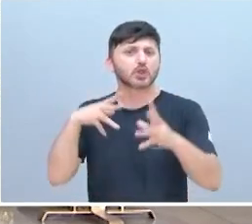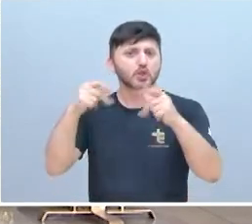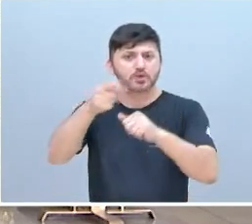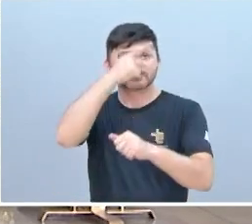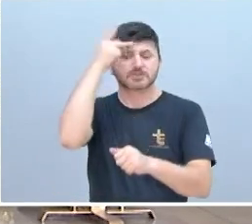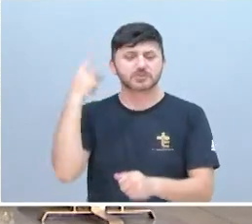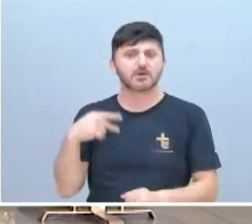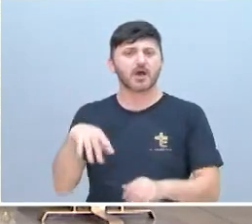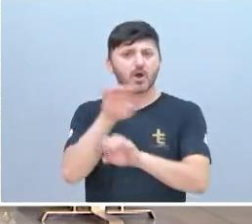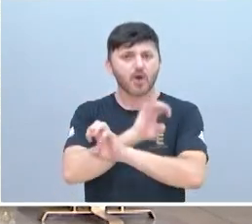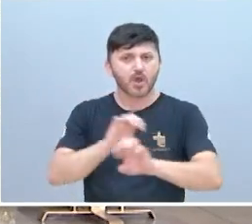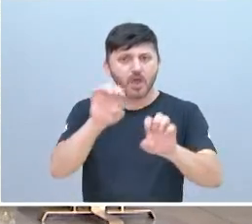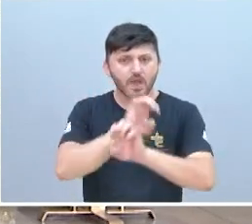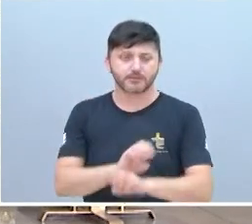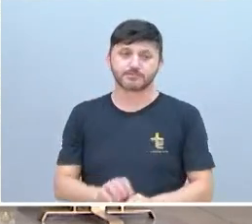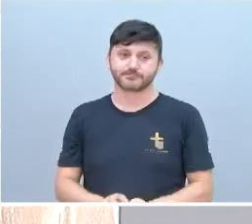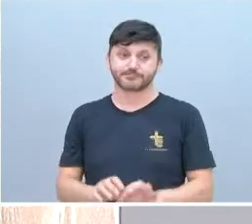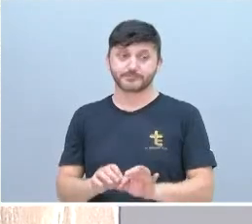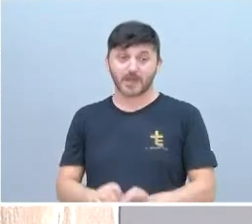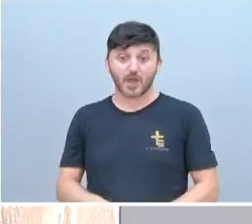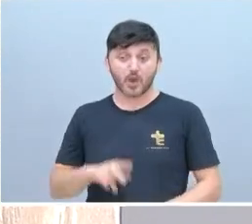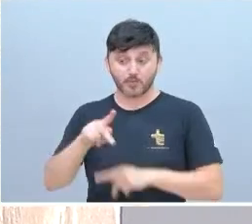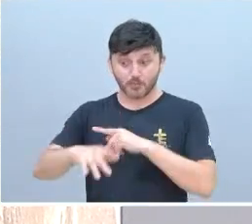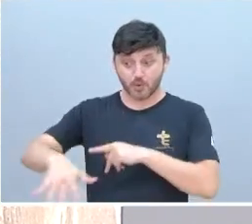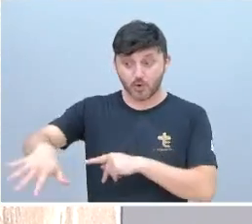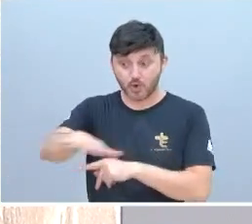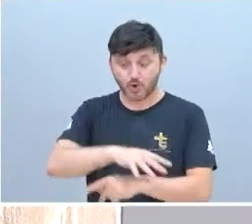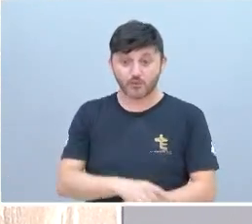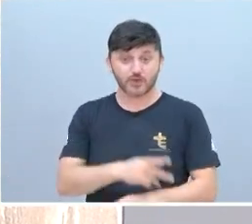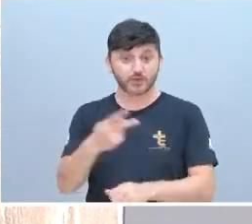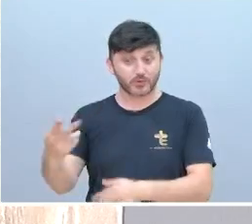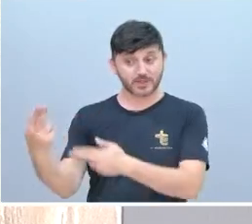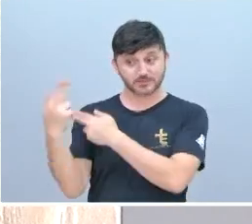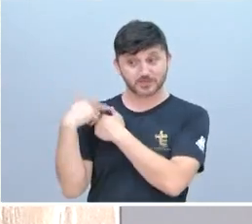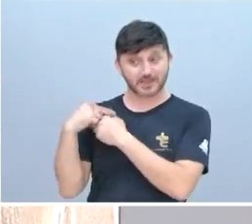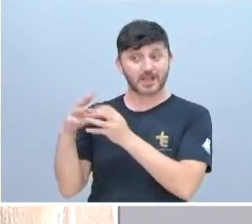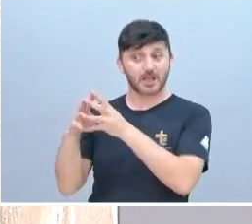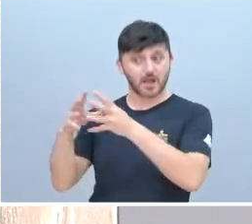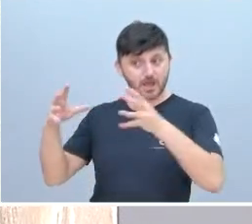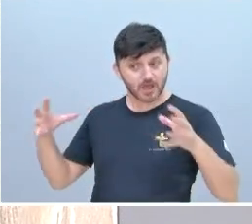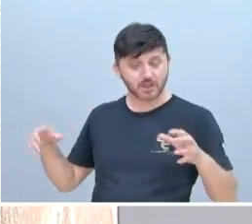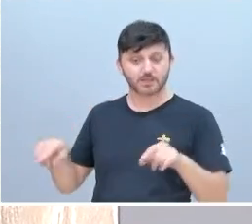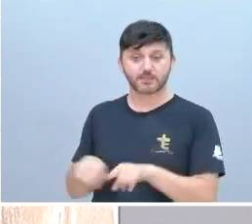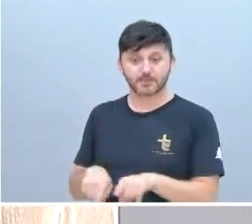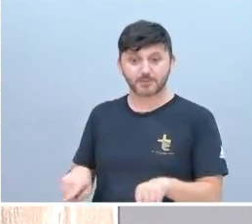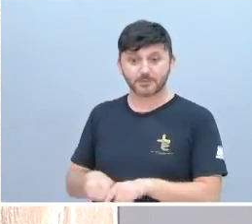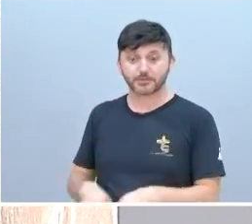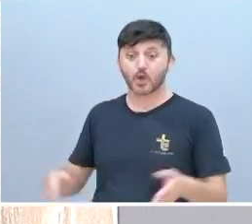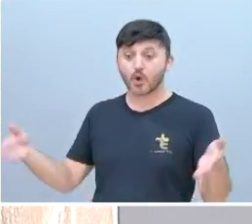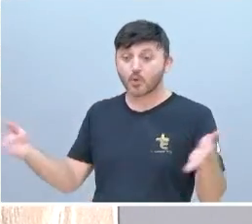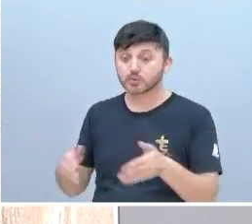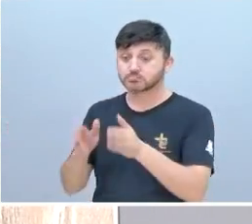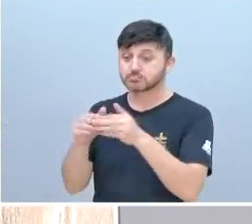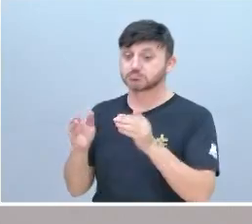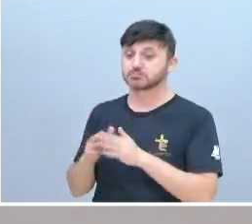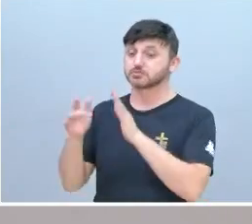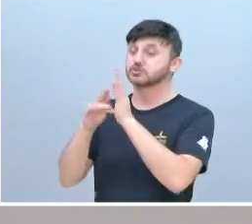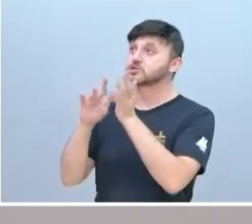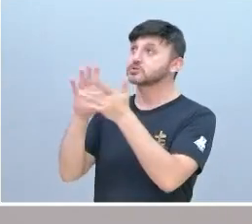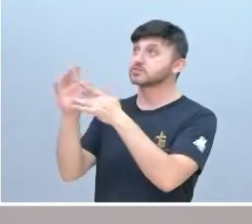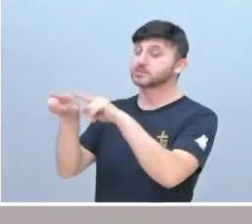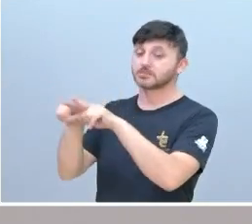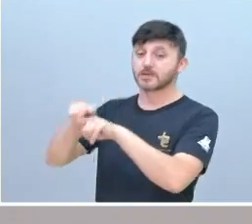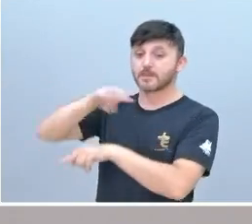perdidas. O rebanho é grande e com isso cresce suas responsabilidades. Hoje pedimos a Jesus e a